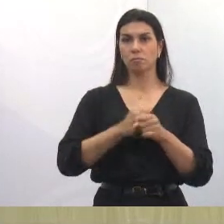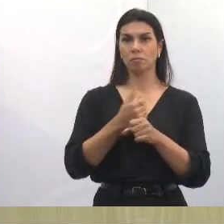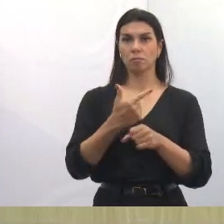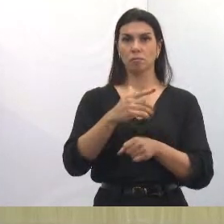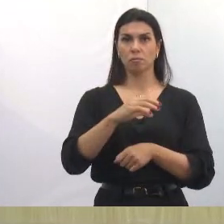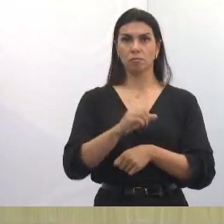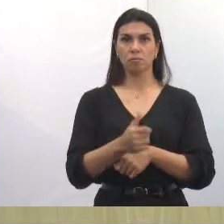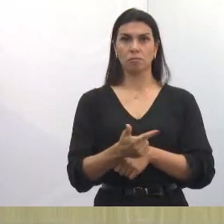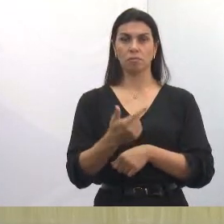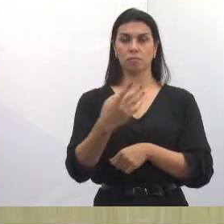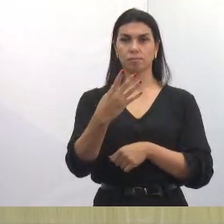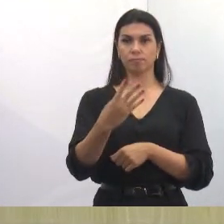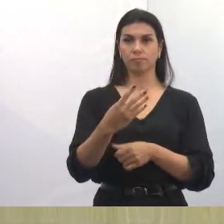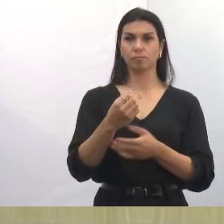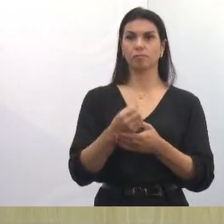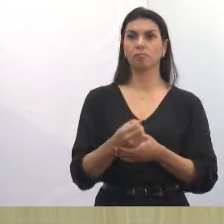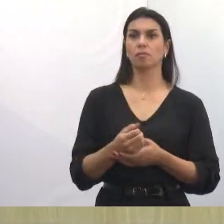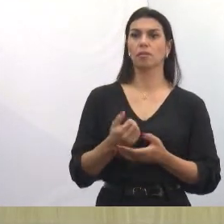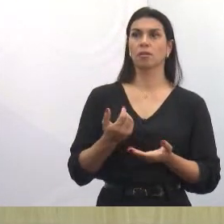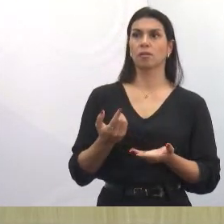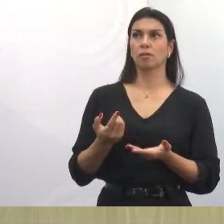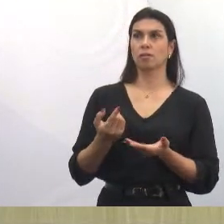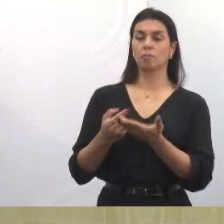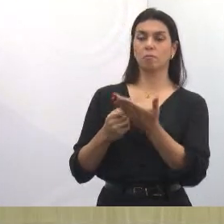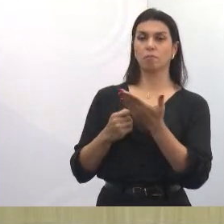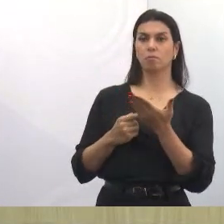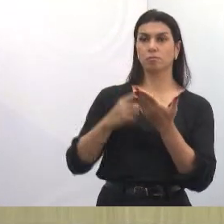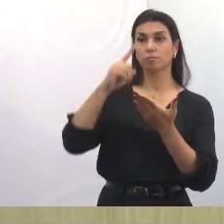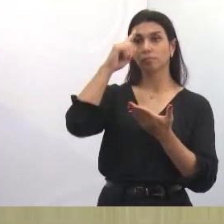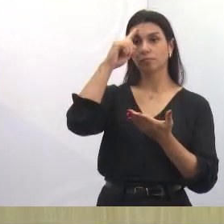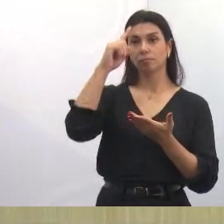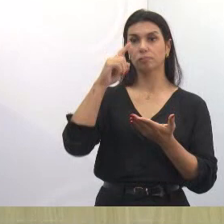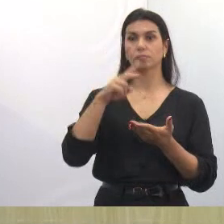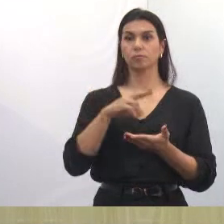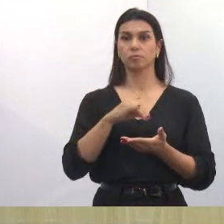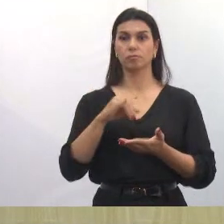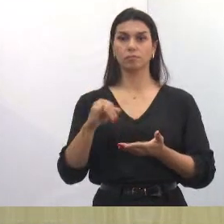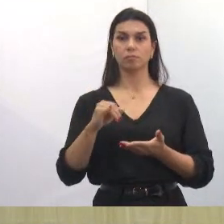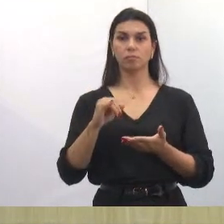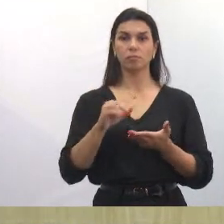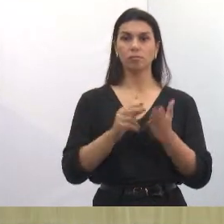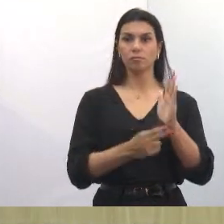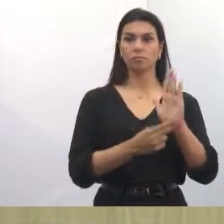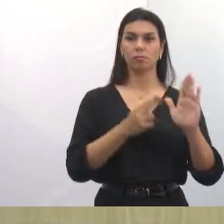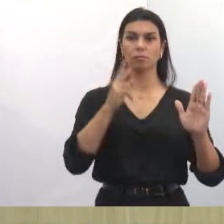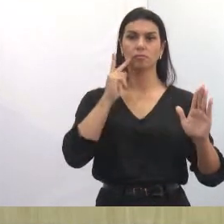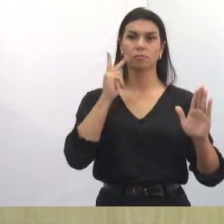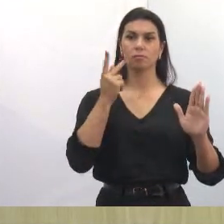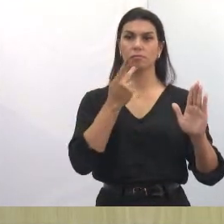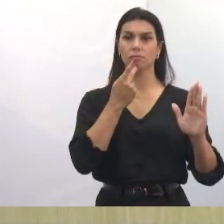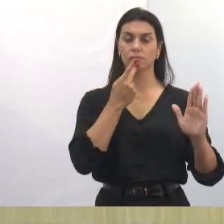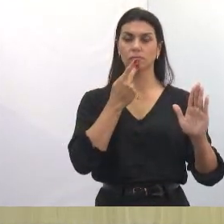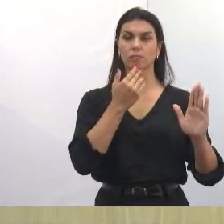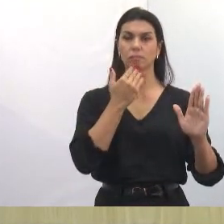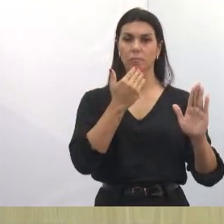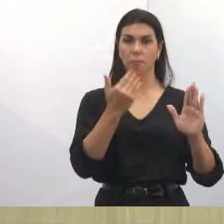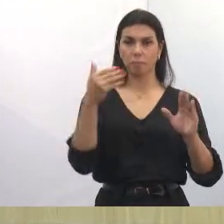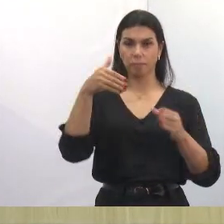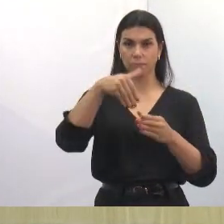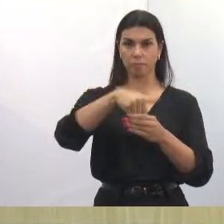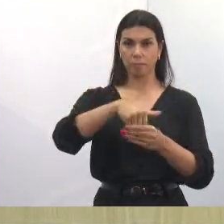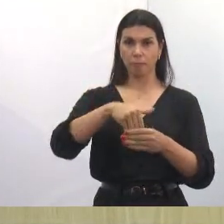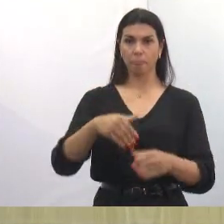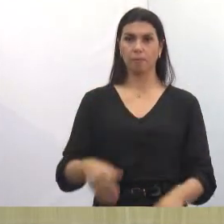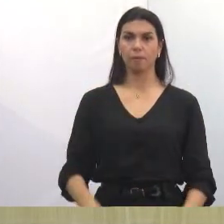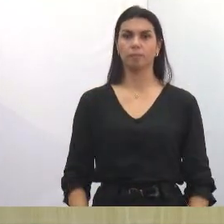2024. Favor indicar o prazo. Autoria, vereador Hernani Barreto. Foi pedido